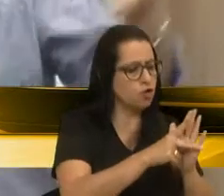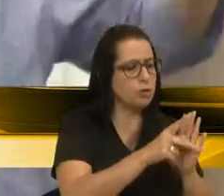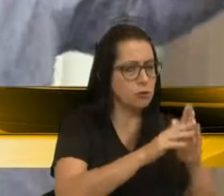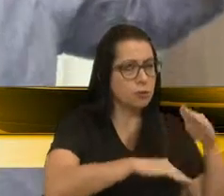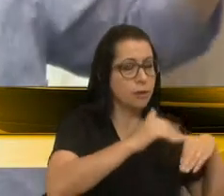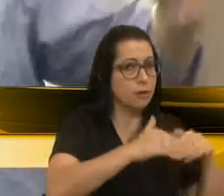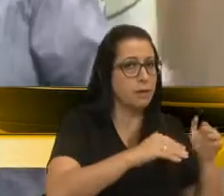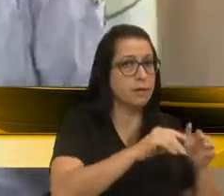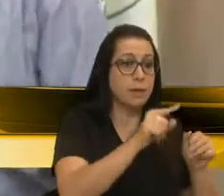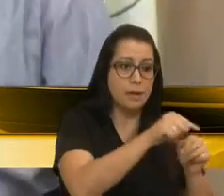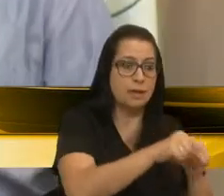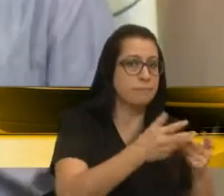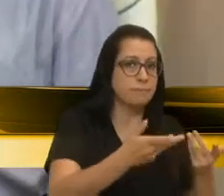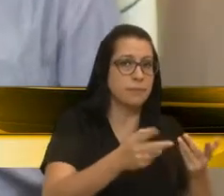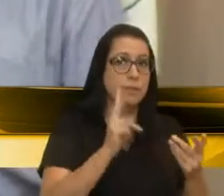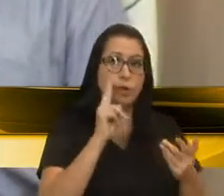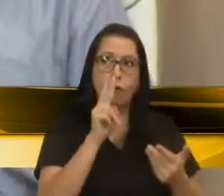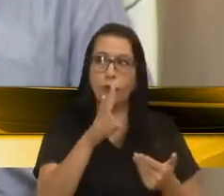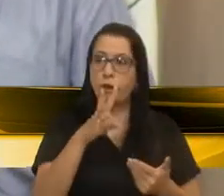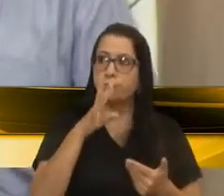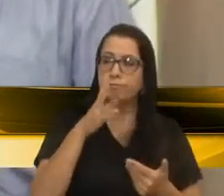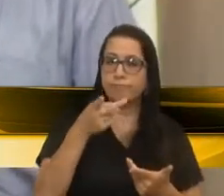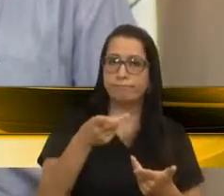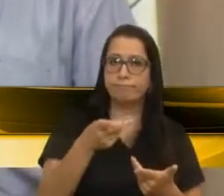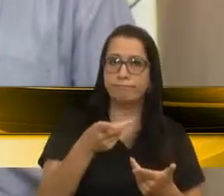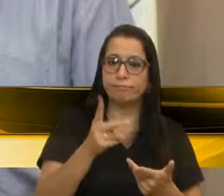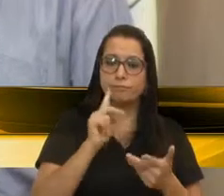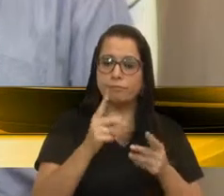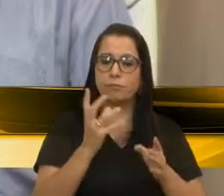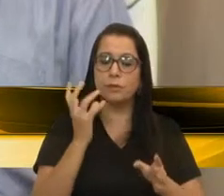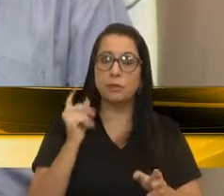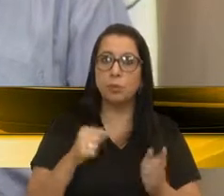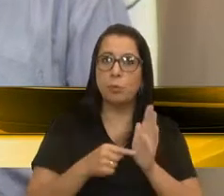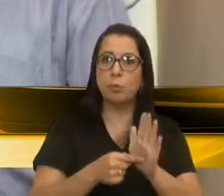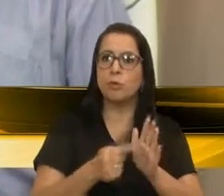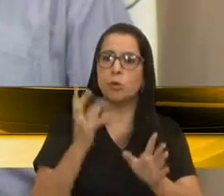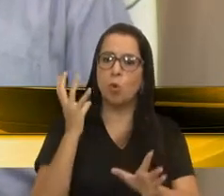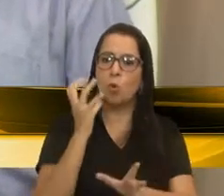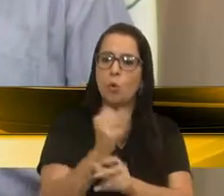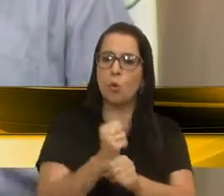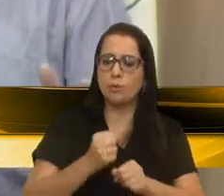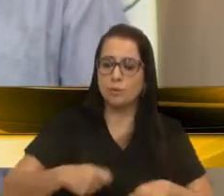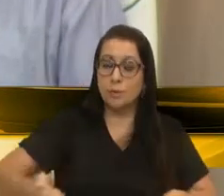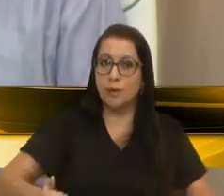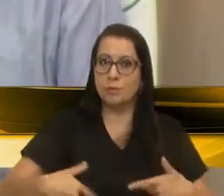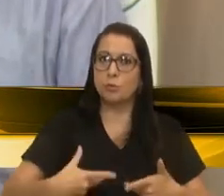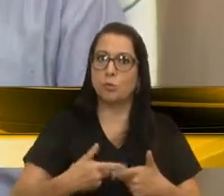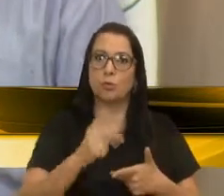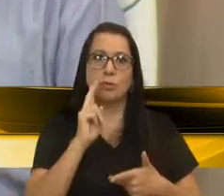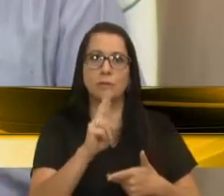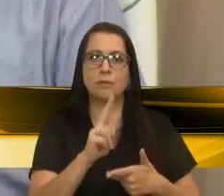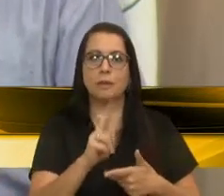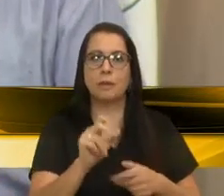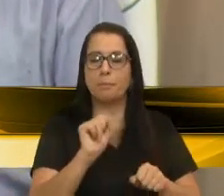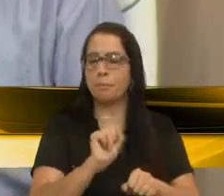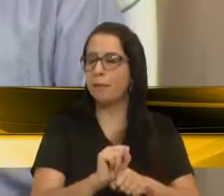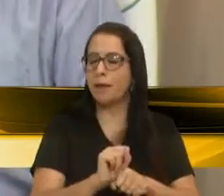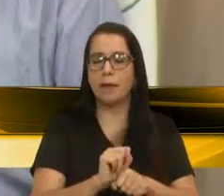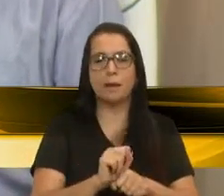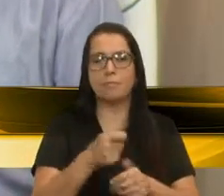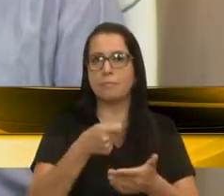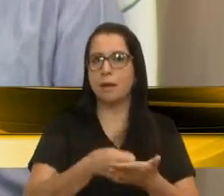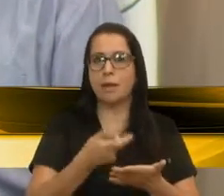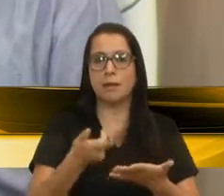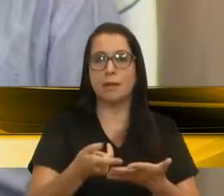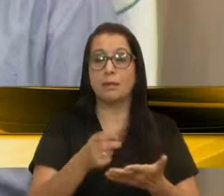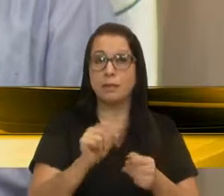E aqui eu venho aqui assistir a prestação de contas do Executivo, e aí a repercussão do congelamento das tarifas já